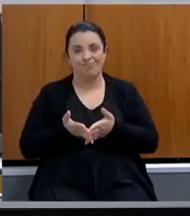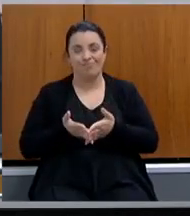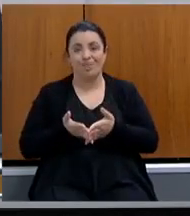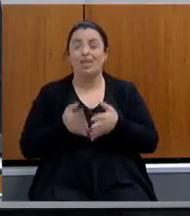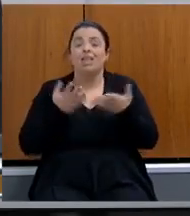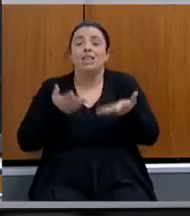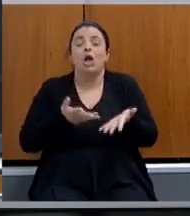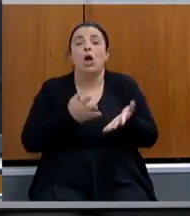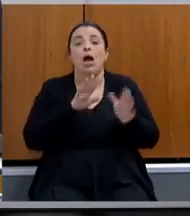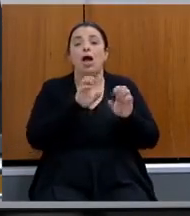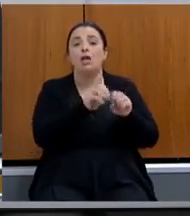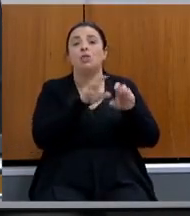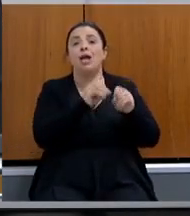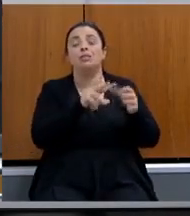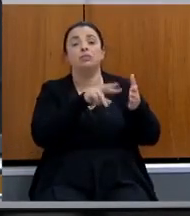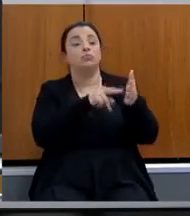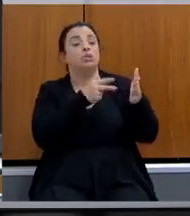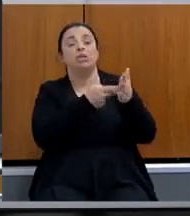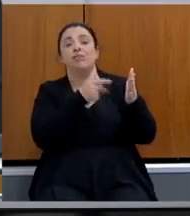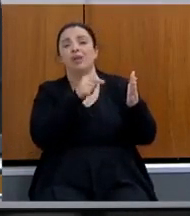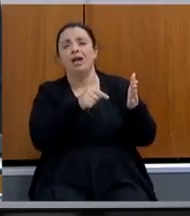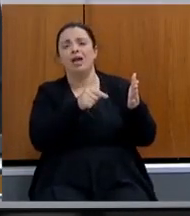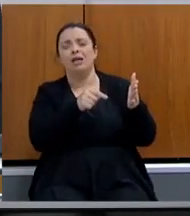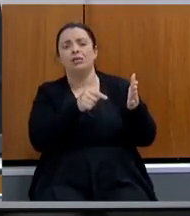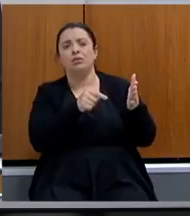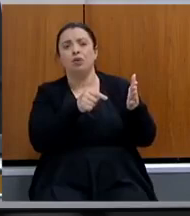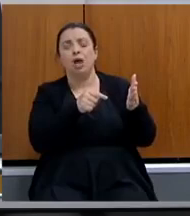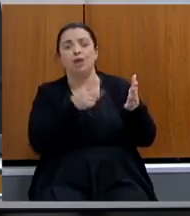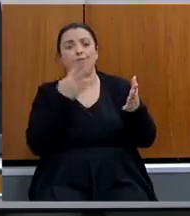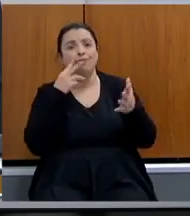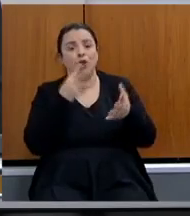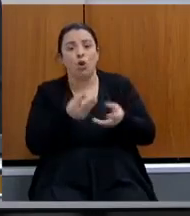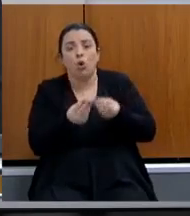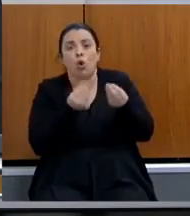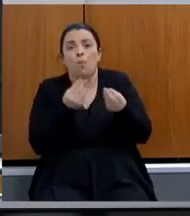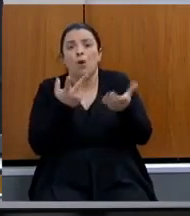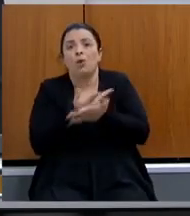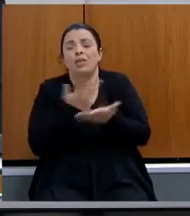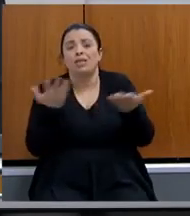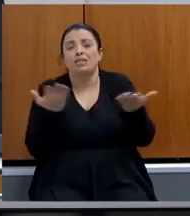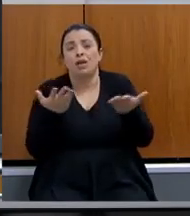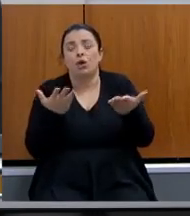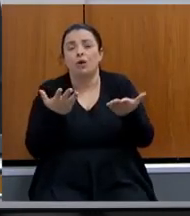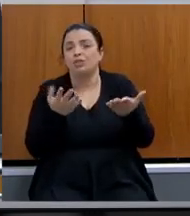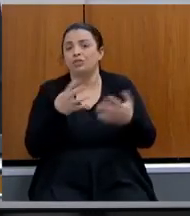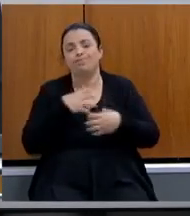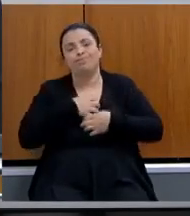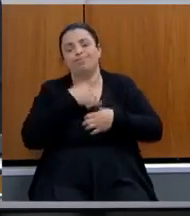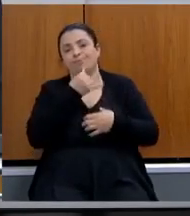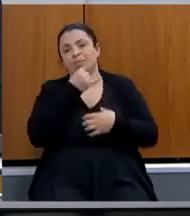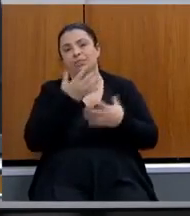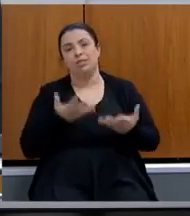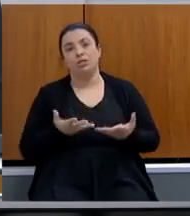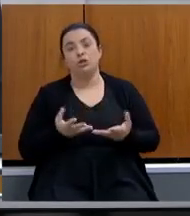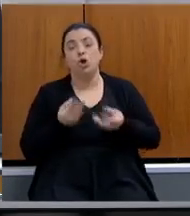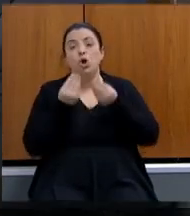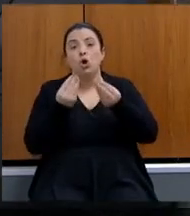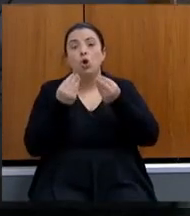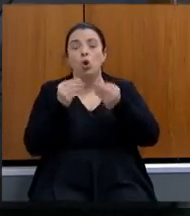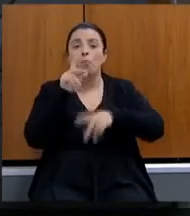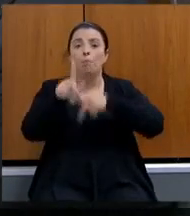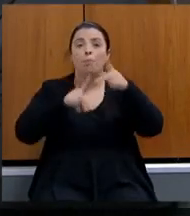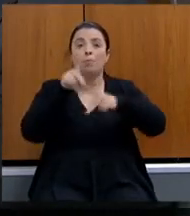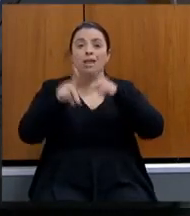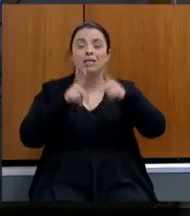revoltar eu mesmo fico muito chateado envie uma população toda permitir que se fique tanto tempo